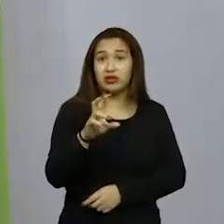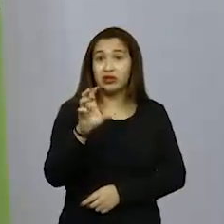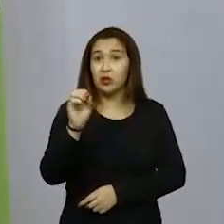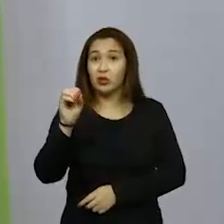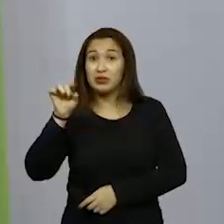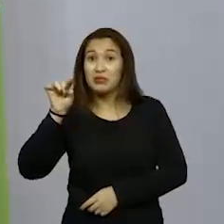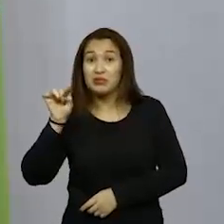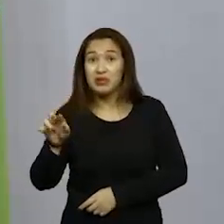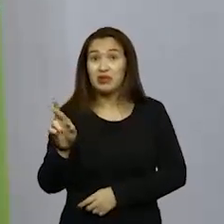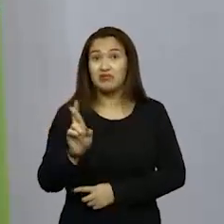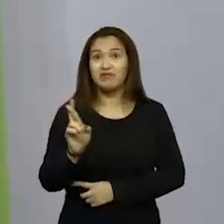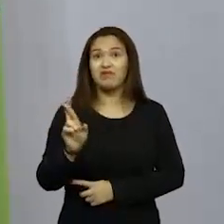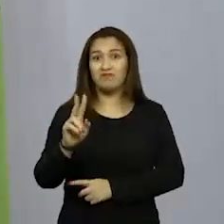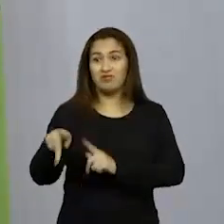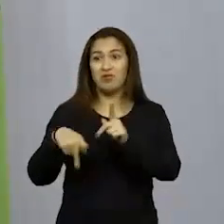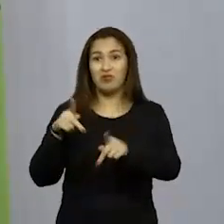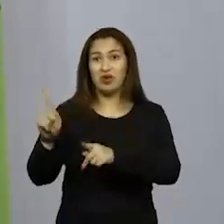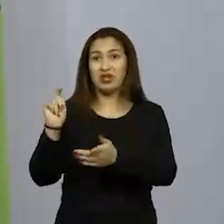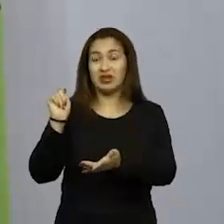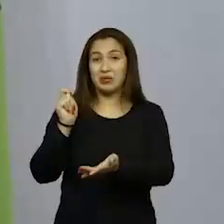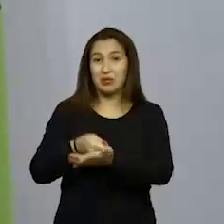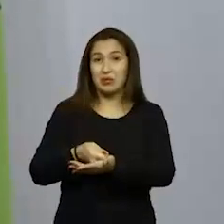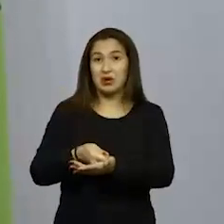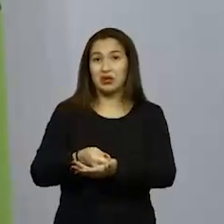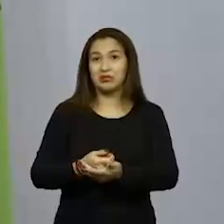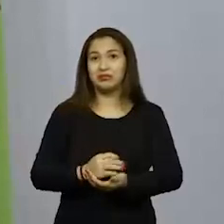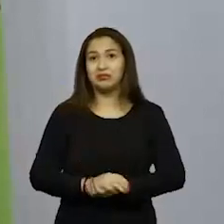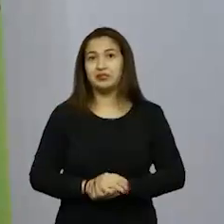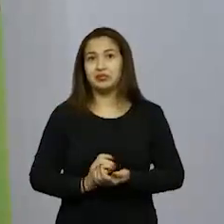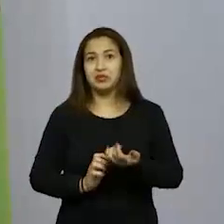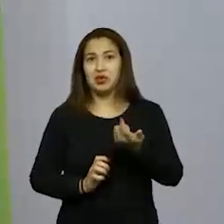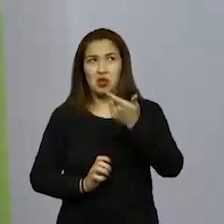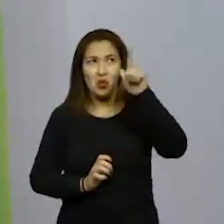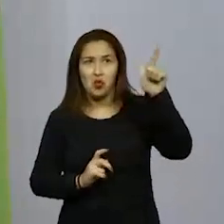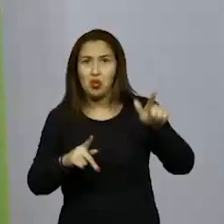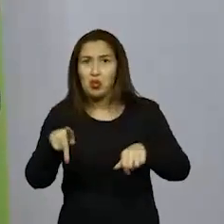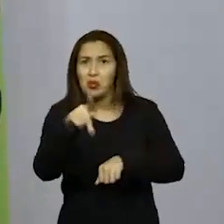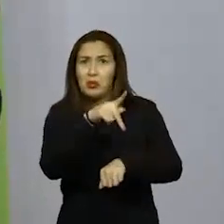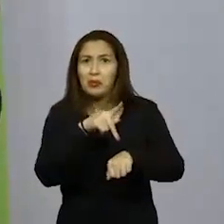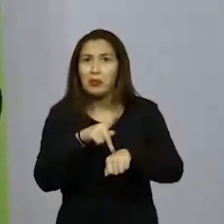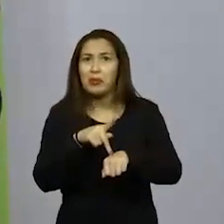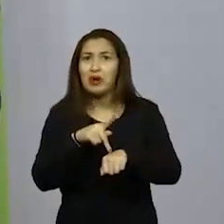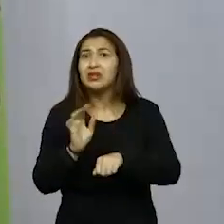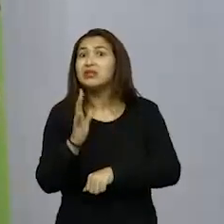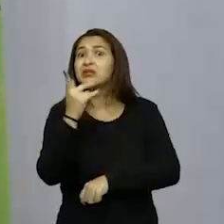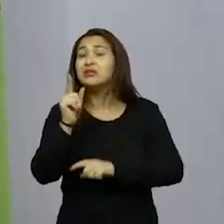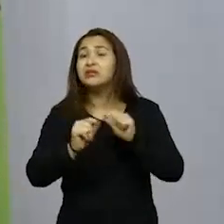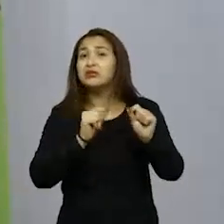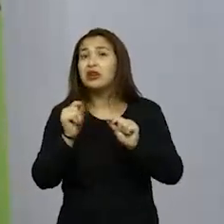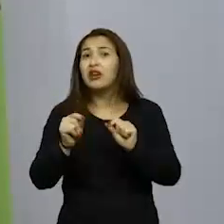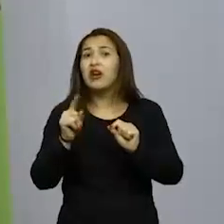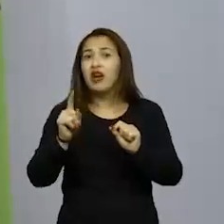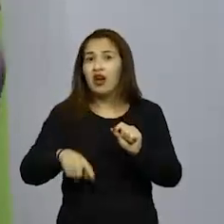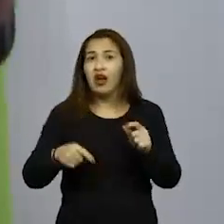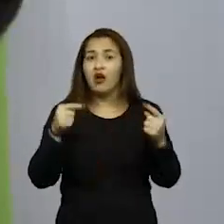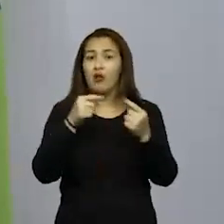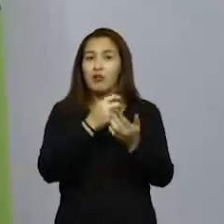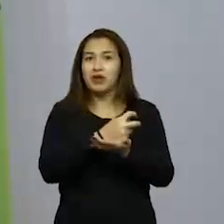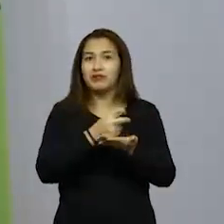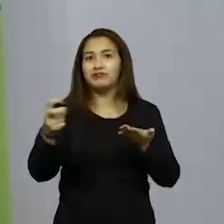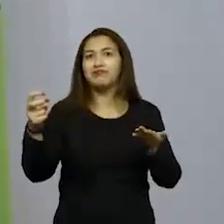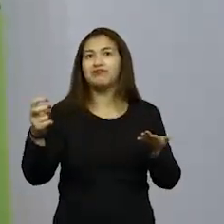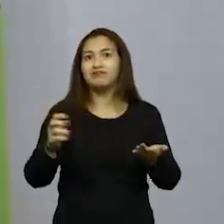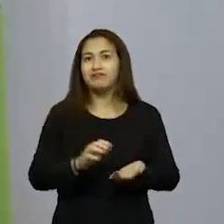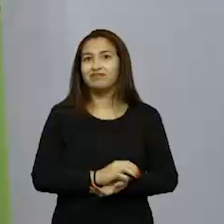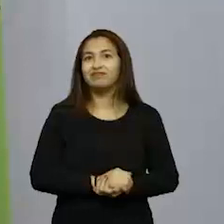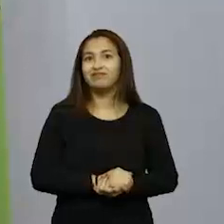R$ 150.000. Em qualquer país sério, isso aqui, ó, seria impeachment. Em qualquer país sério,